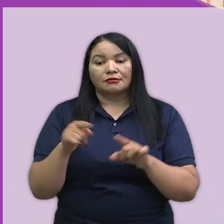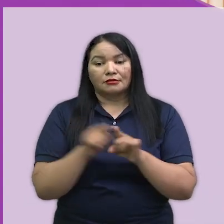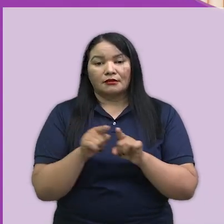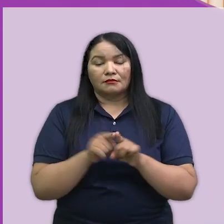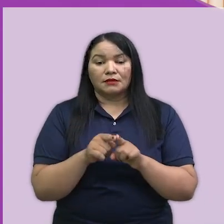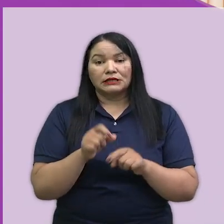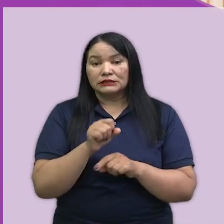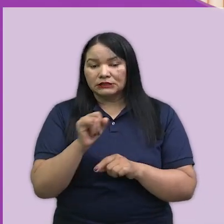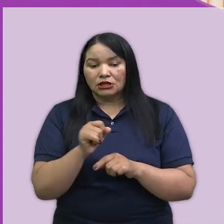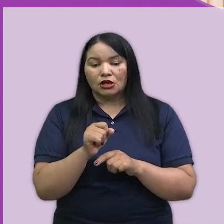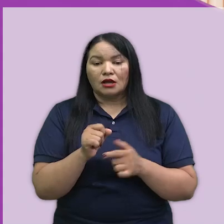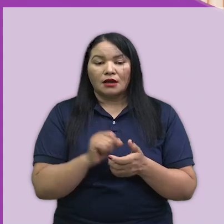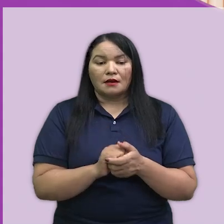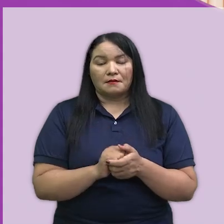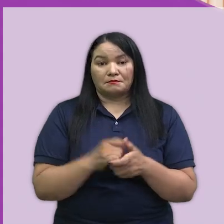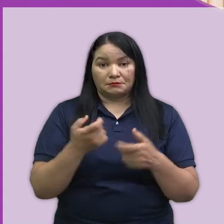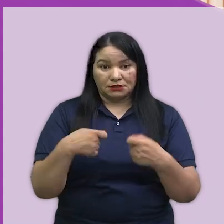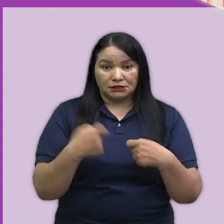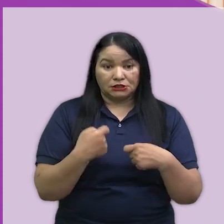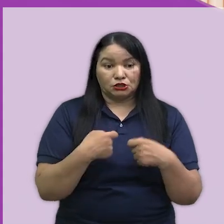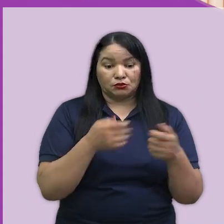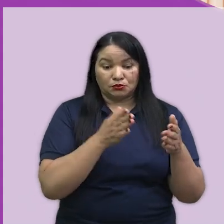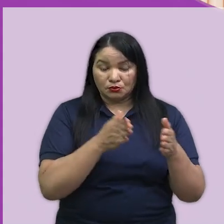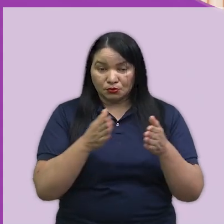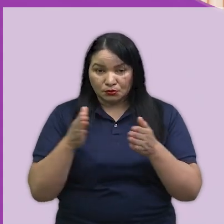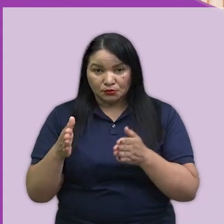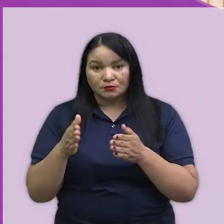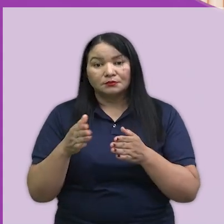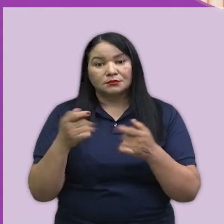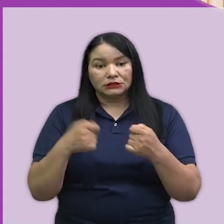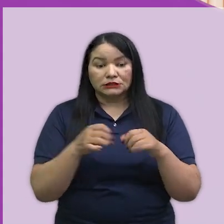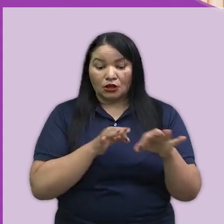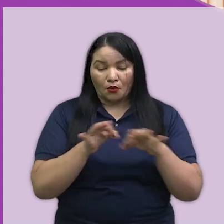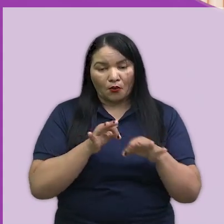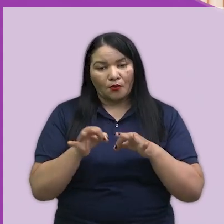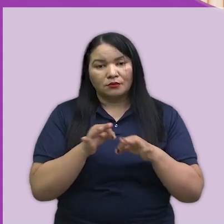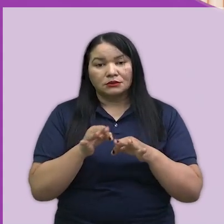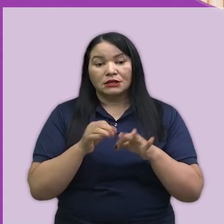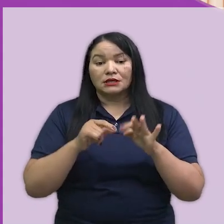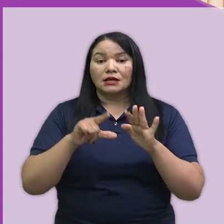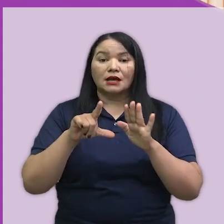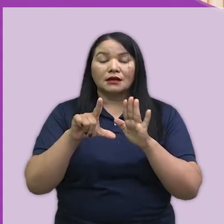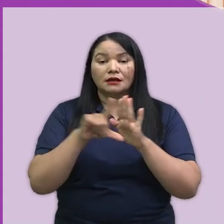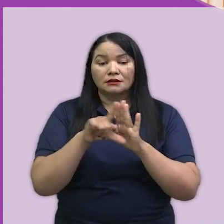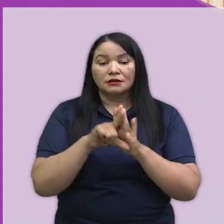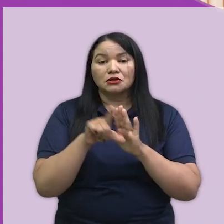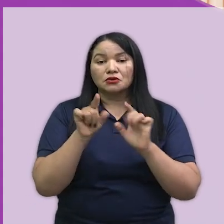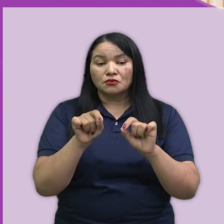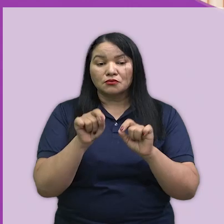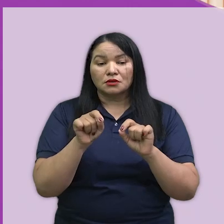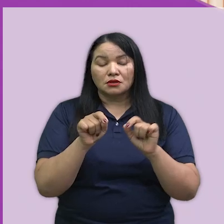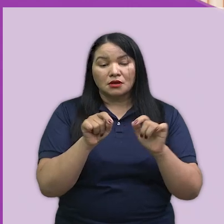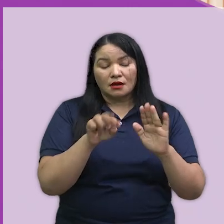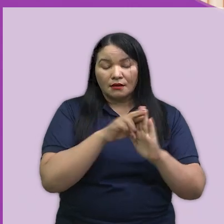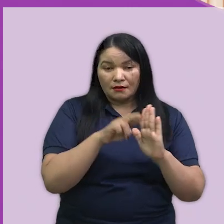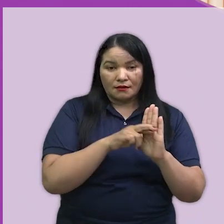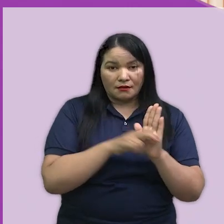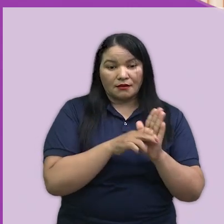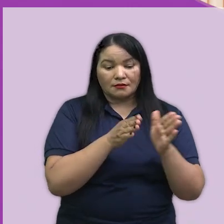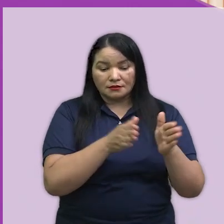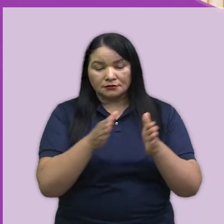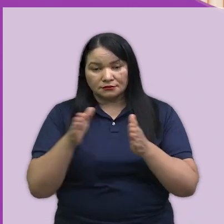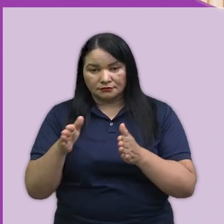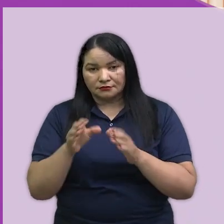que eu consiga criar uma sequência, eu preciso estabelecer um padrão, uma ordem, tá? Que é a lei de formação que vai reger aquela sequência ali,